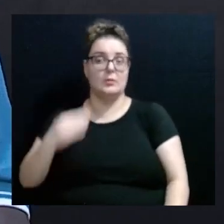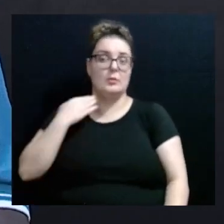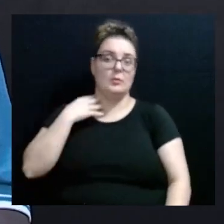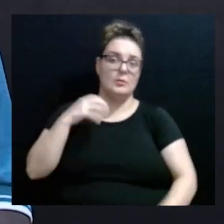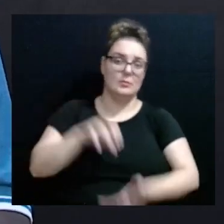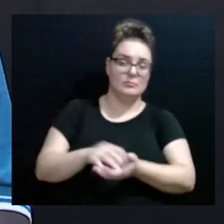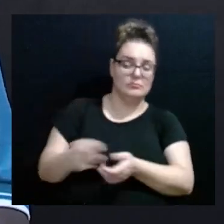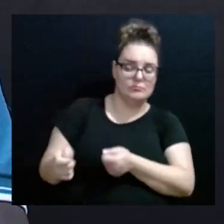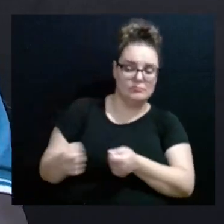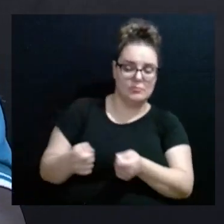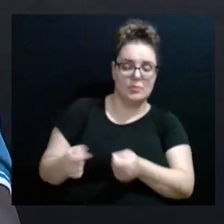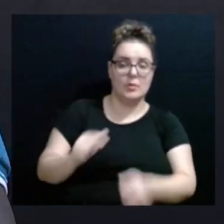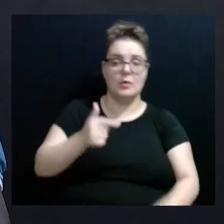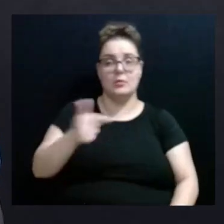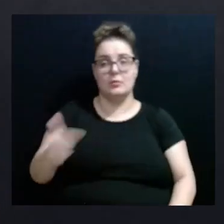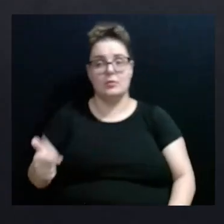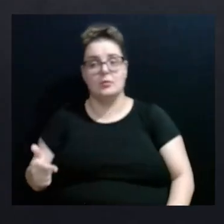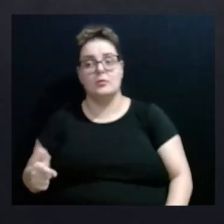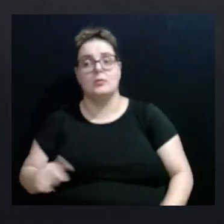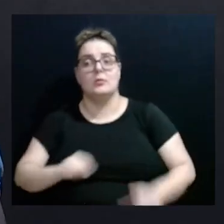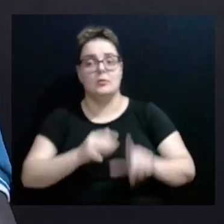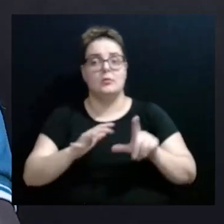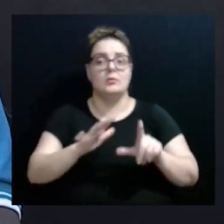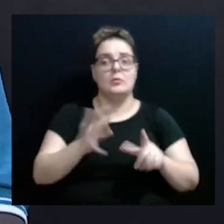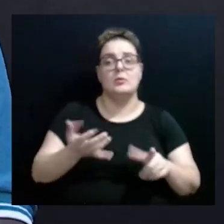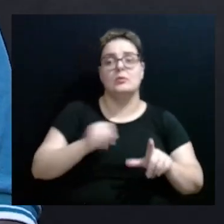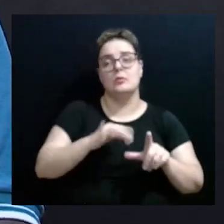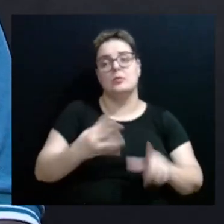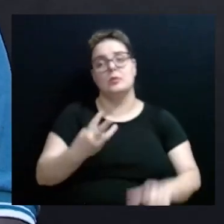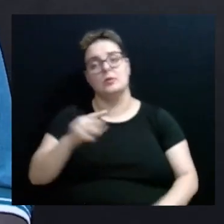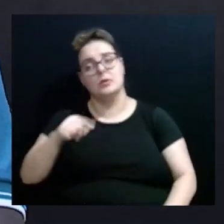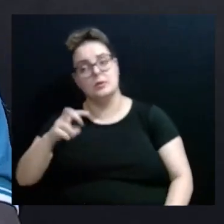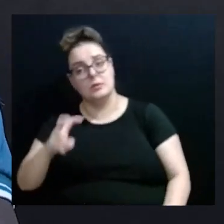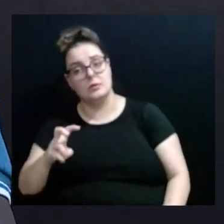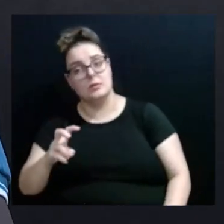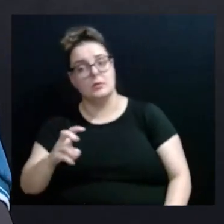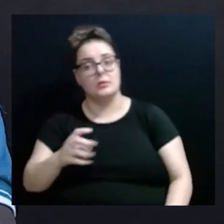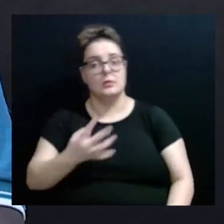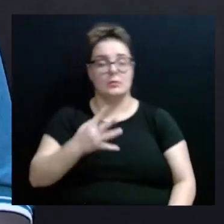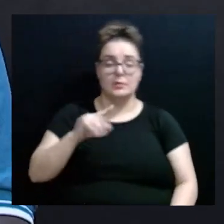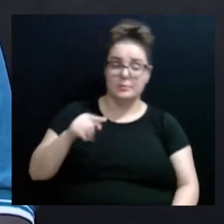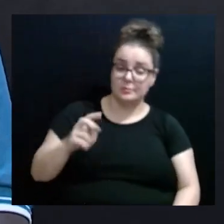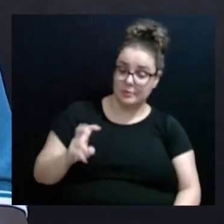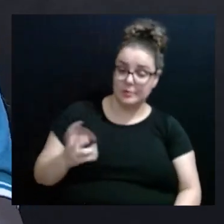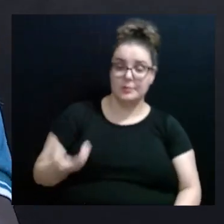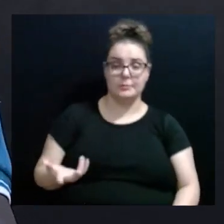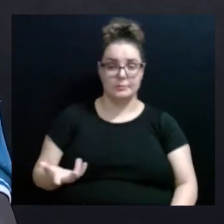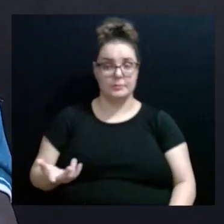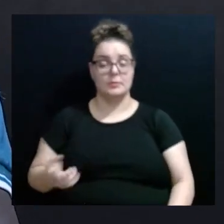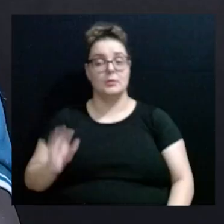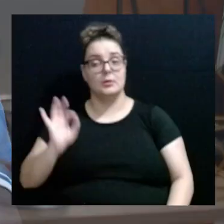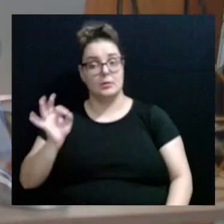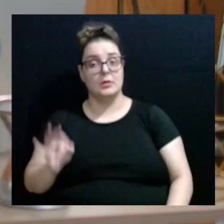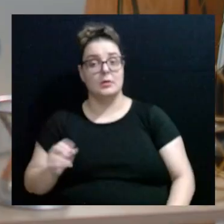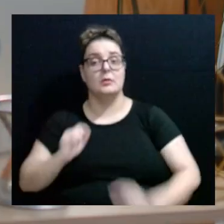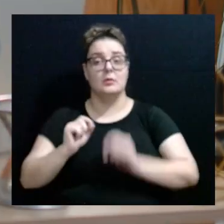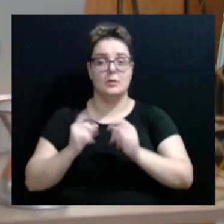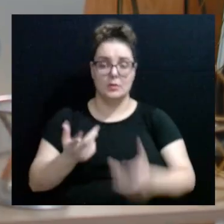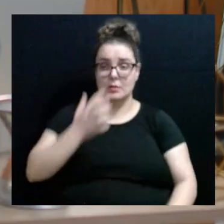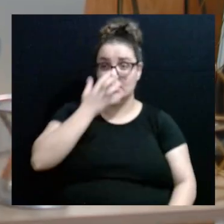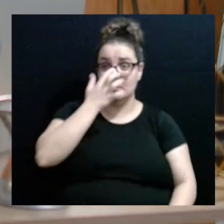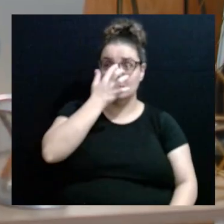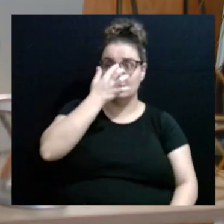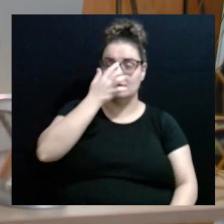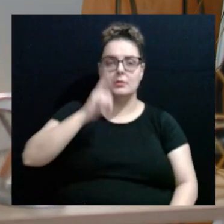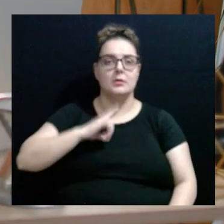pouco seguro para que não haja aí um aumento de inflação, a nossa inflação está 3,5%, 4,5%, então a